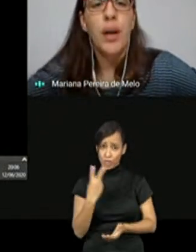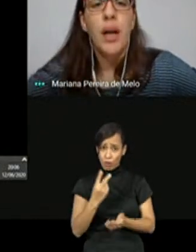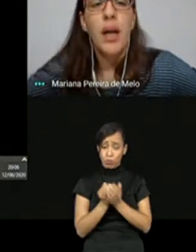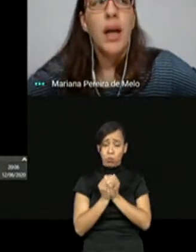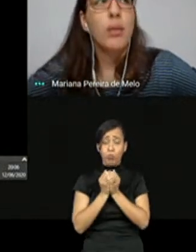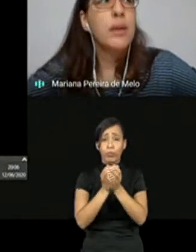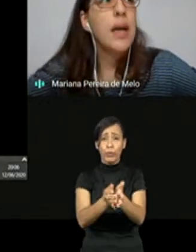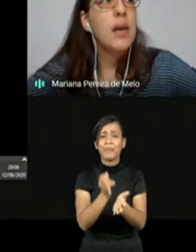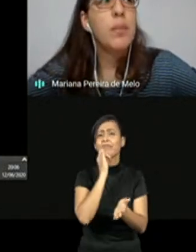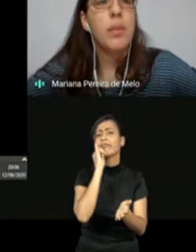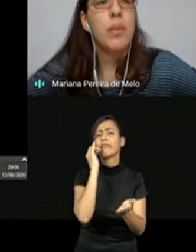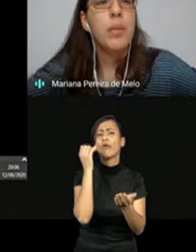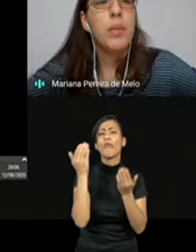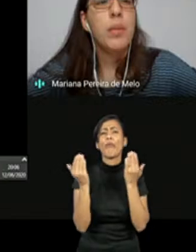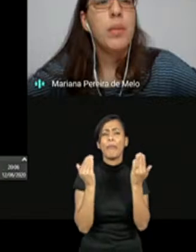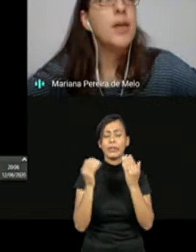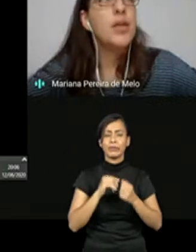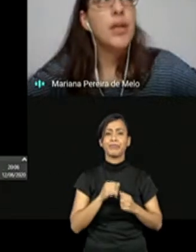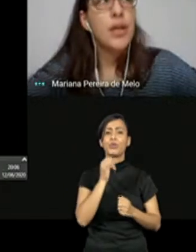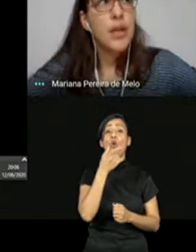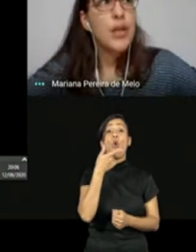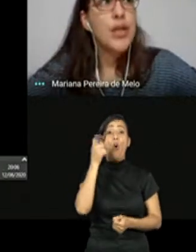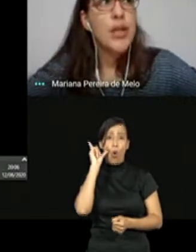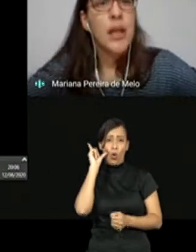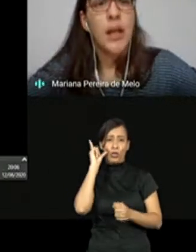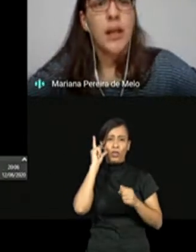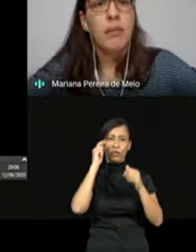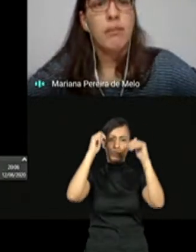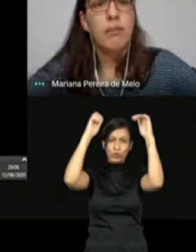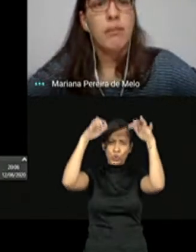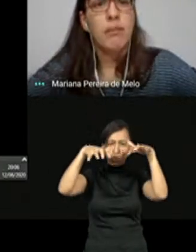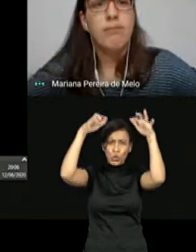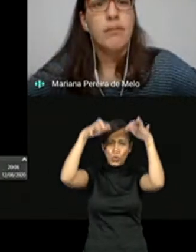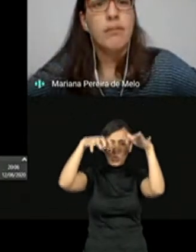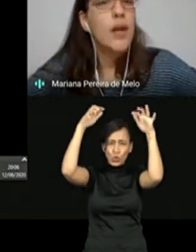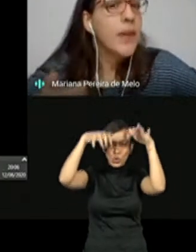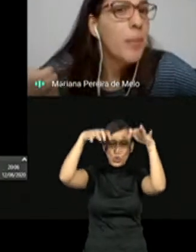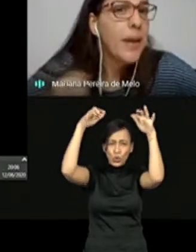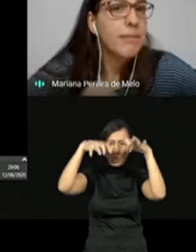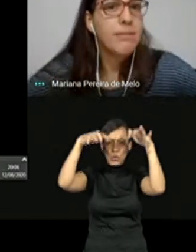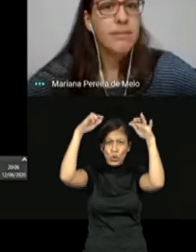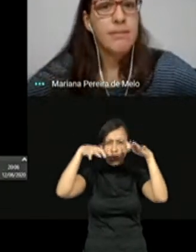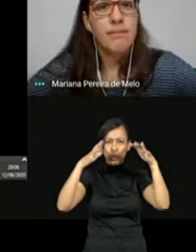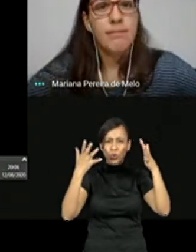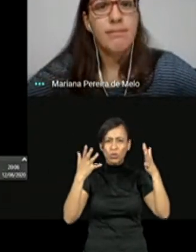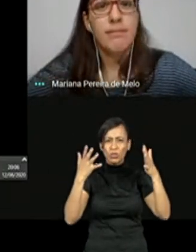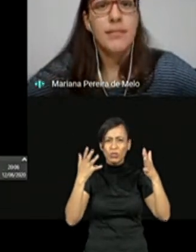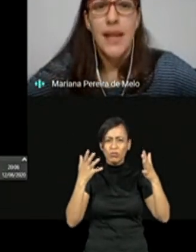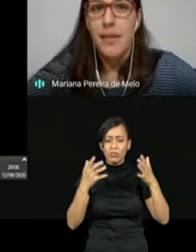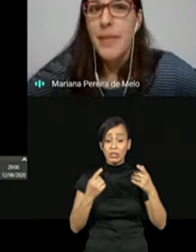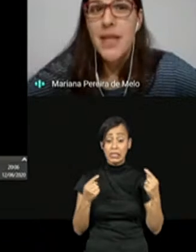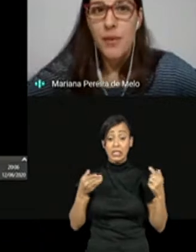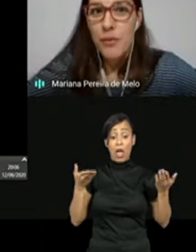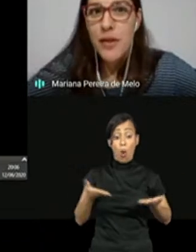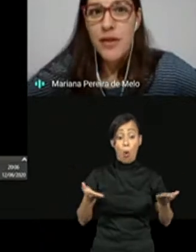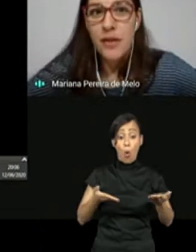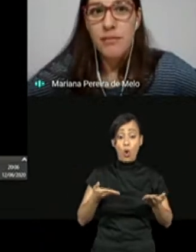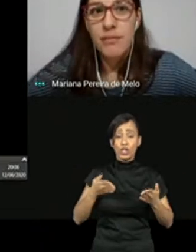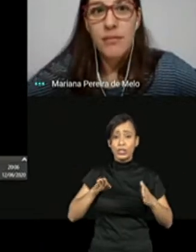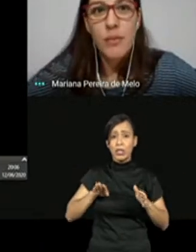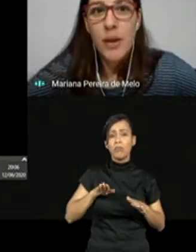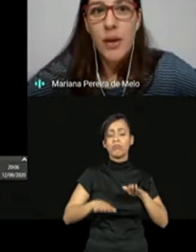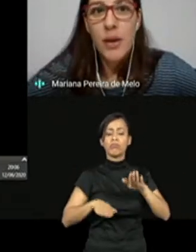choveu altera a probabilidade de eu bater meu pé na mesa